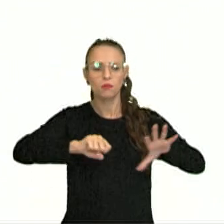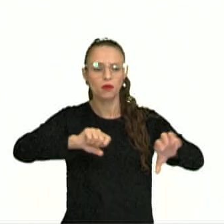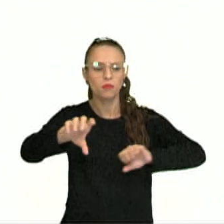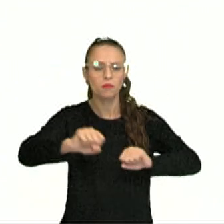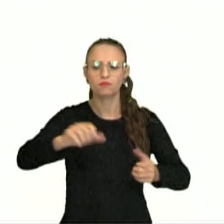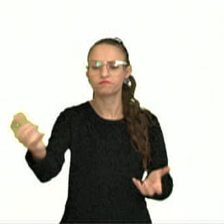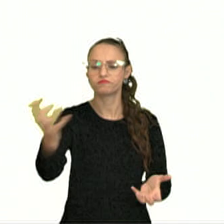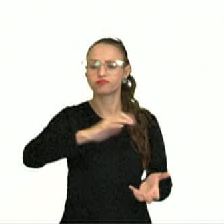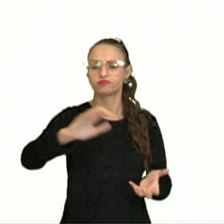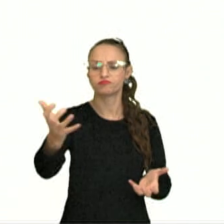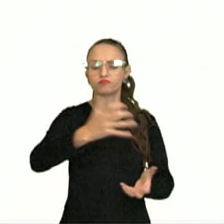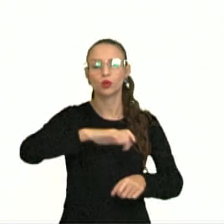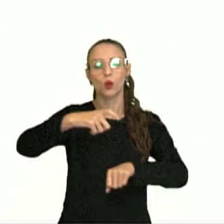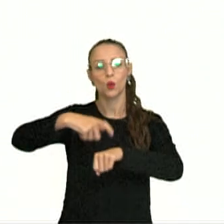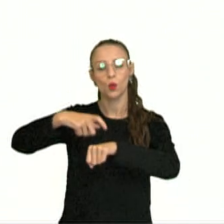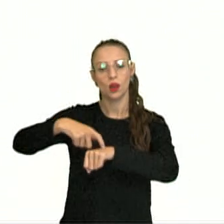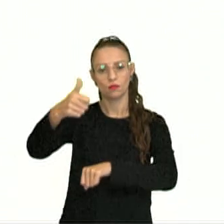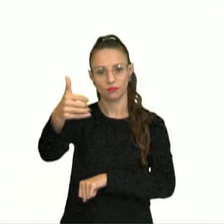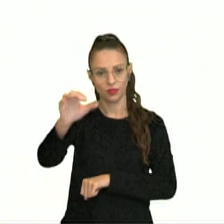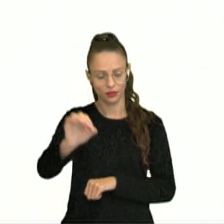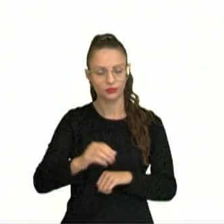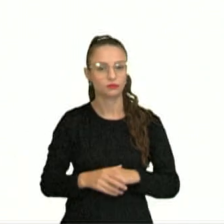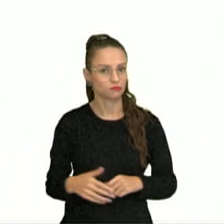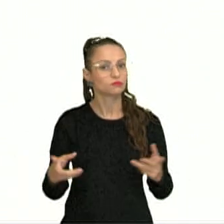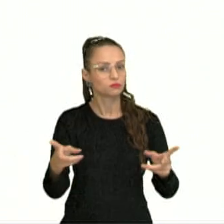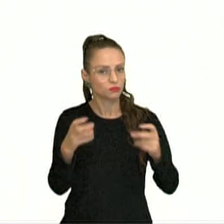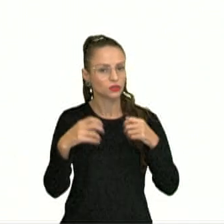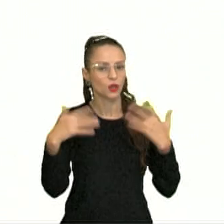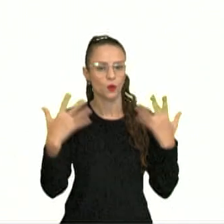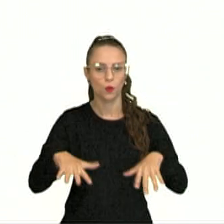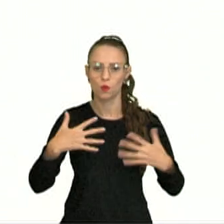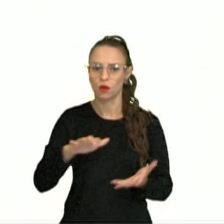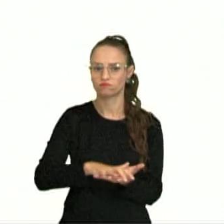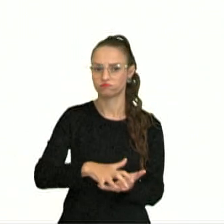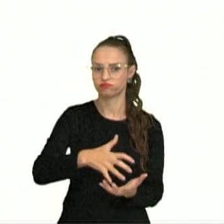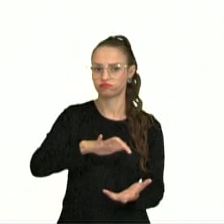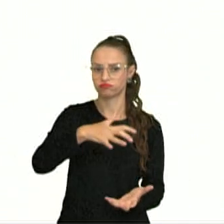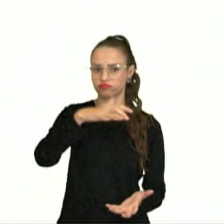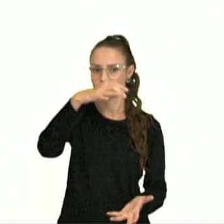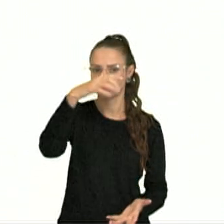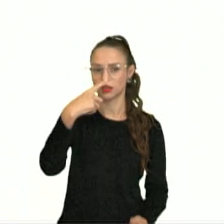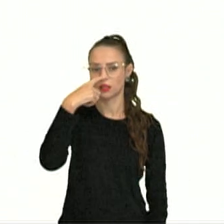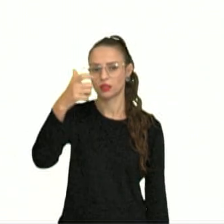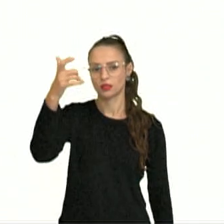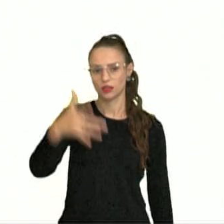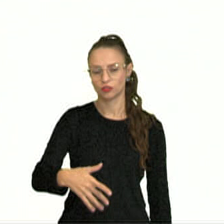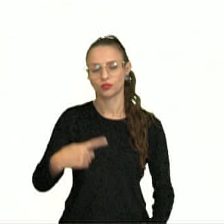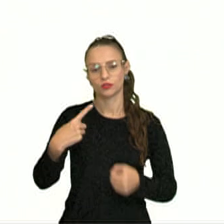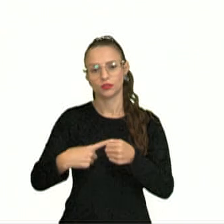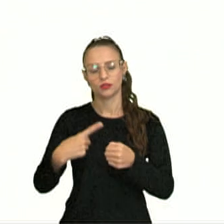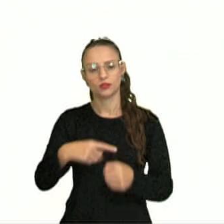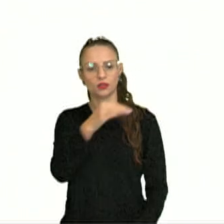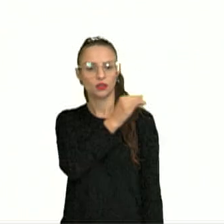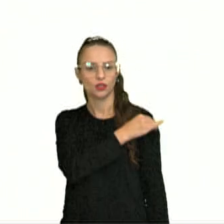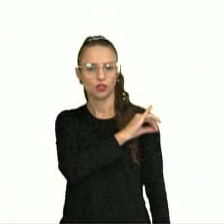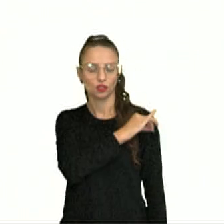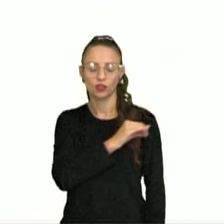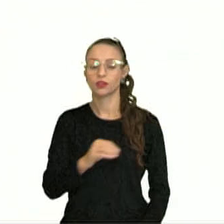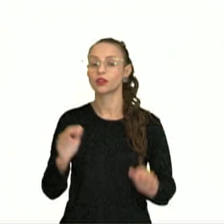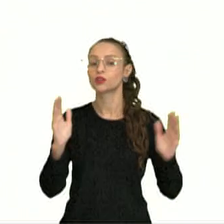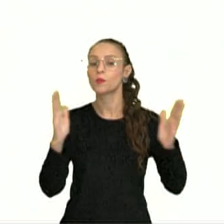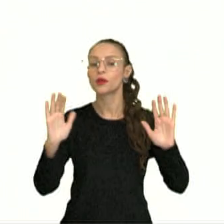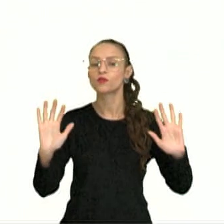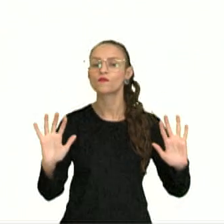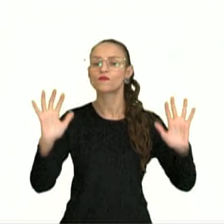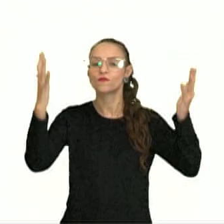horas. Então, observe então a grande quantidade aí de lixo produzida aí na cidade do Rio de Janeiro durante as